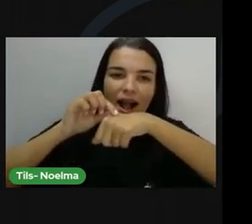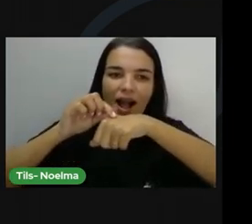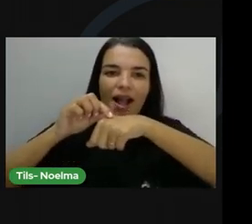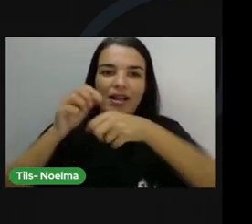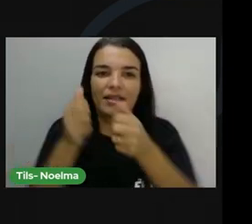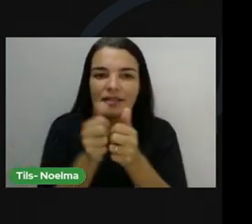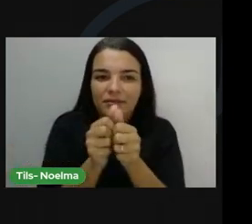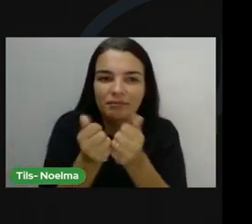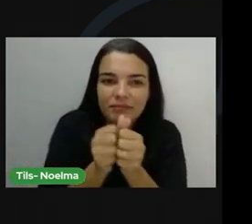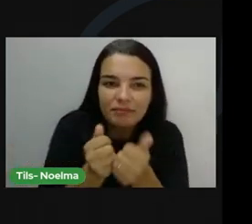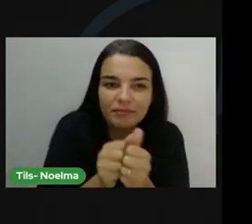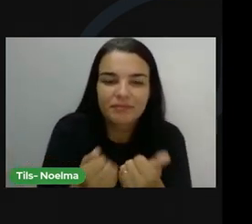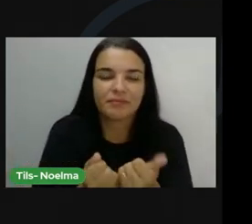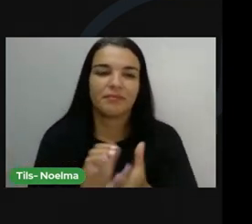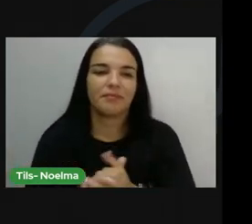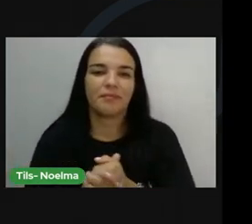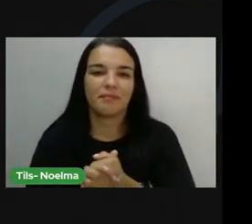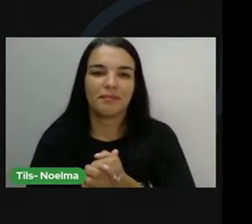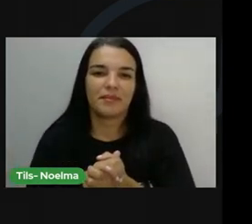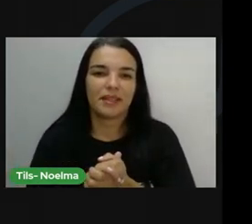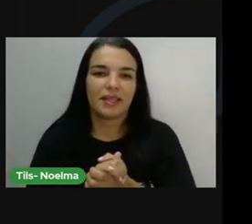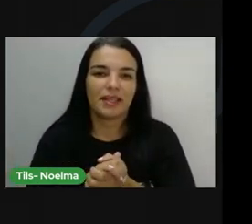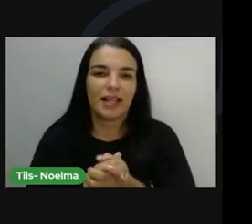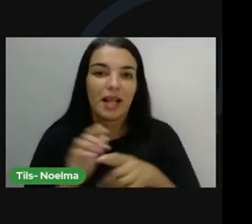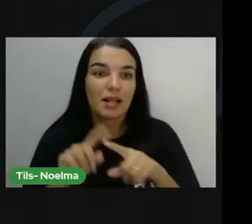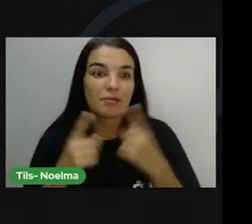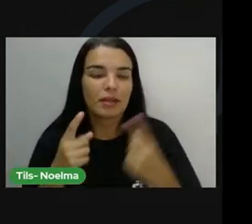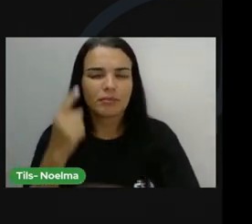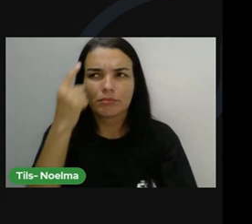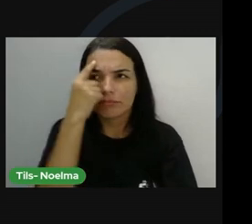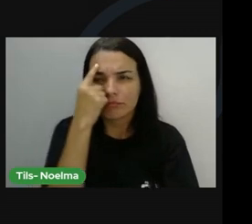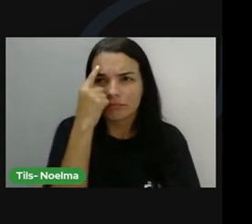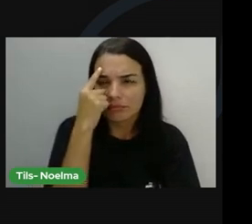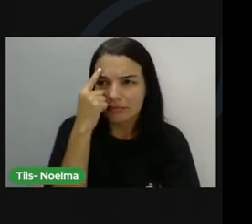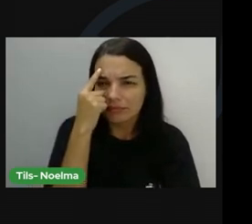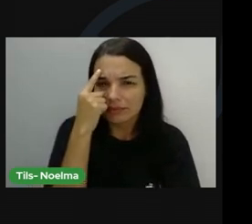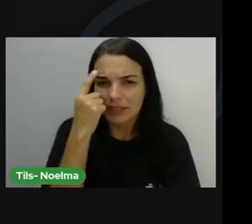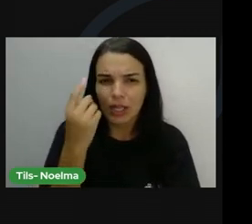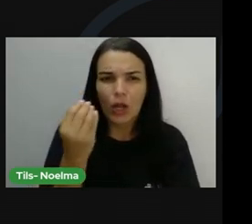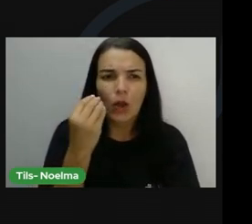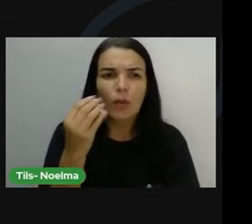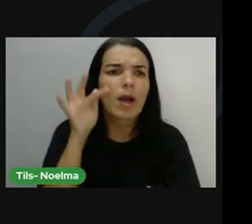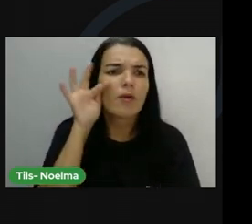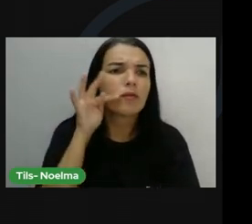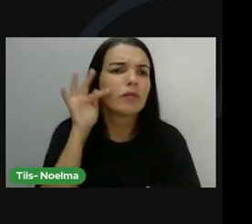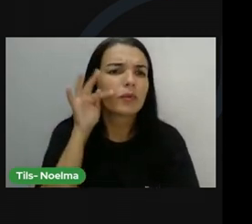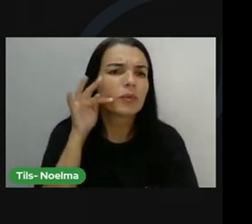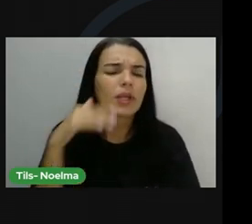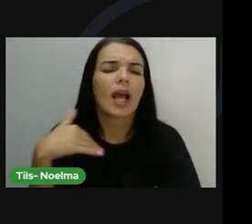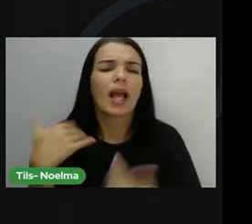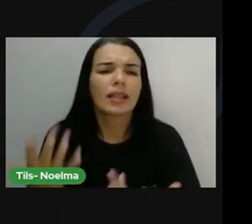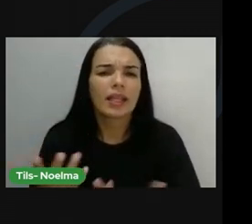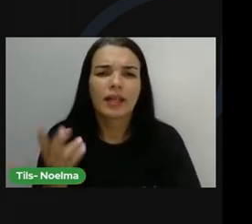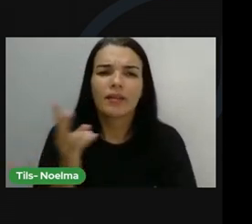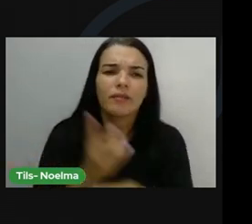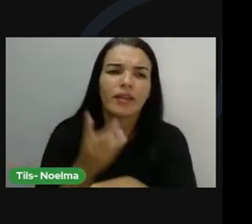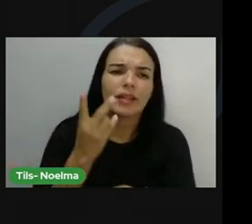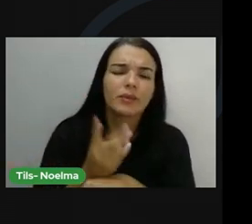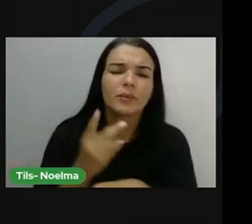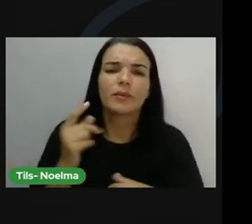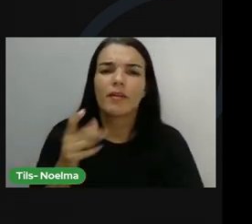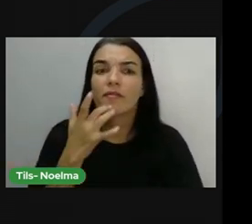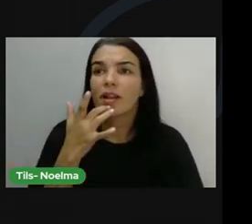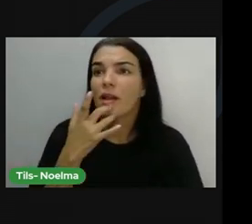lentilha. Mas agora, vocês devem estar pensando, cadê as frutas e as verduras? Que todo mundo diz ser